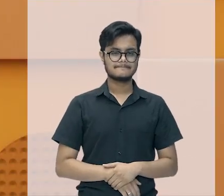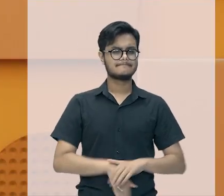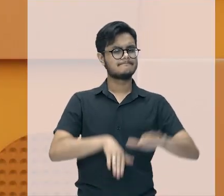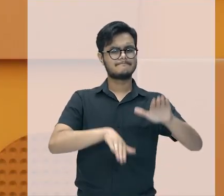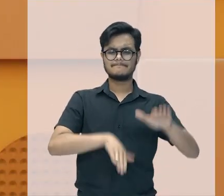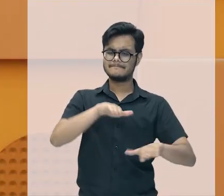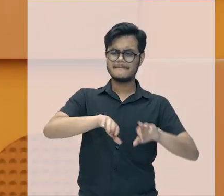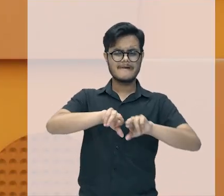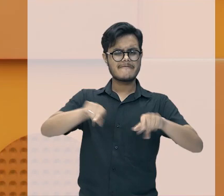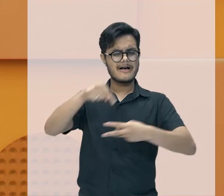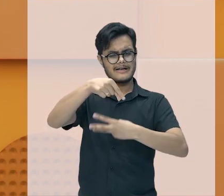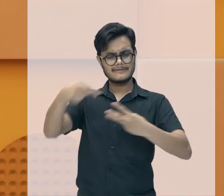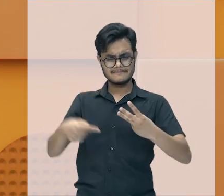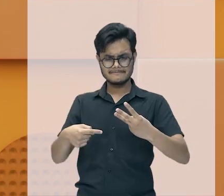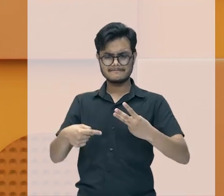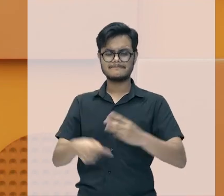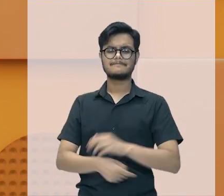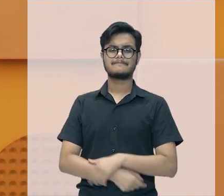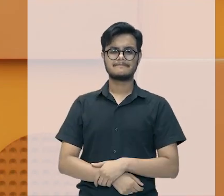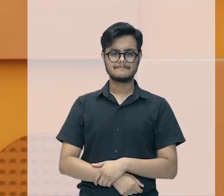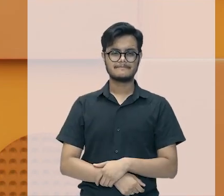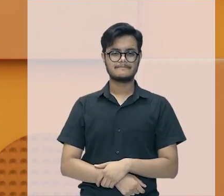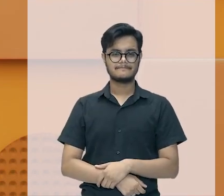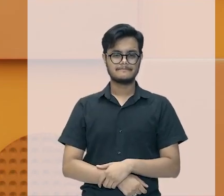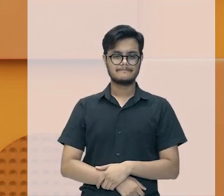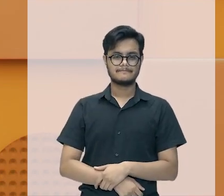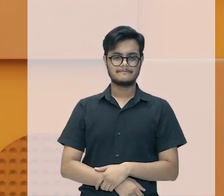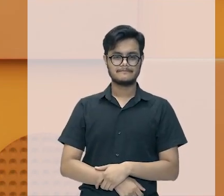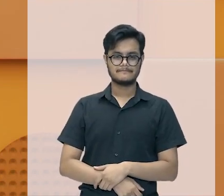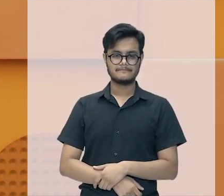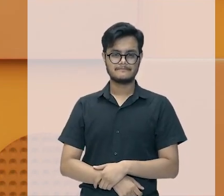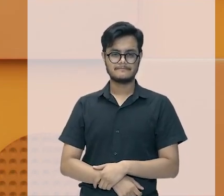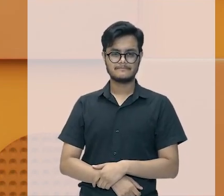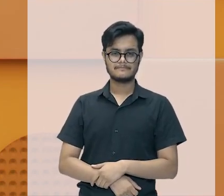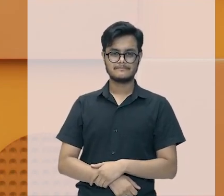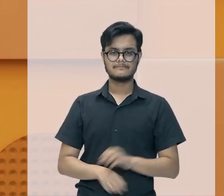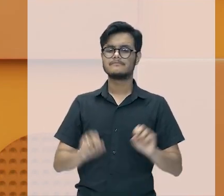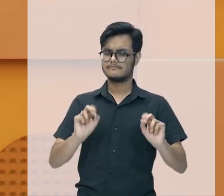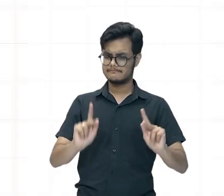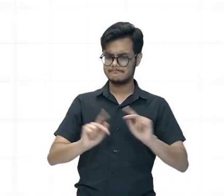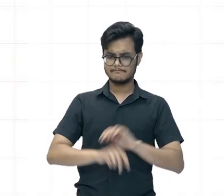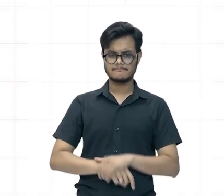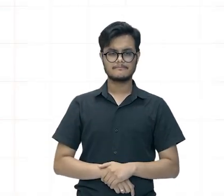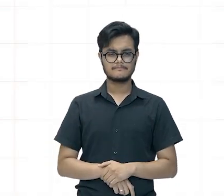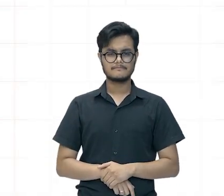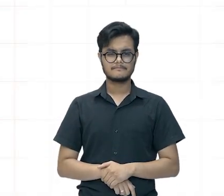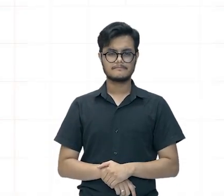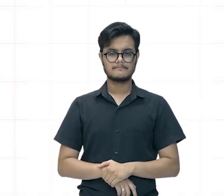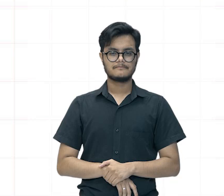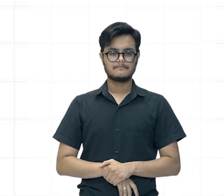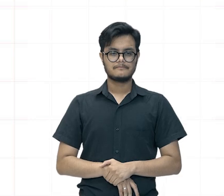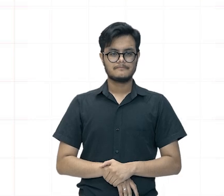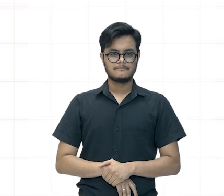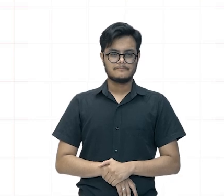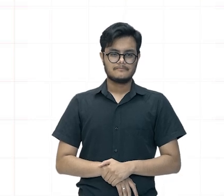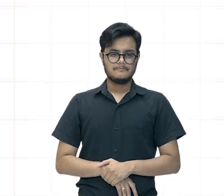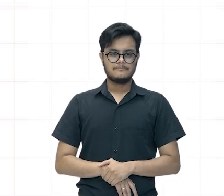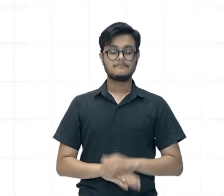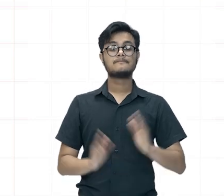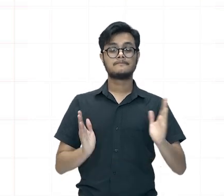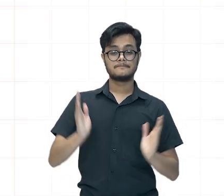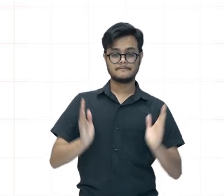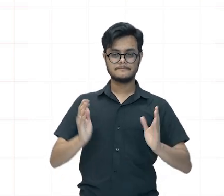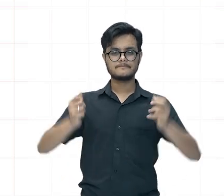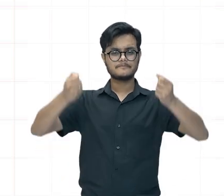corvéia, a banalidade ou o dízimo, né? Também chamado de tostão de São Pedro, tá? Então, olha só, vamos falar então um pouco sobre